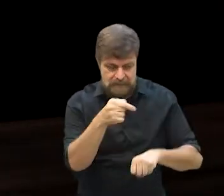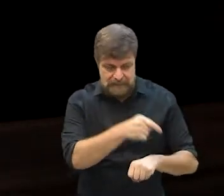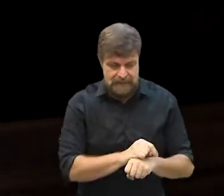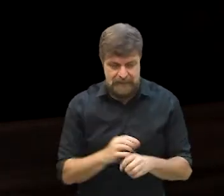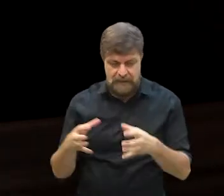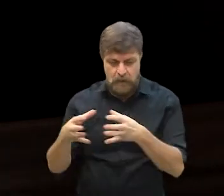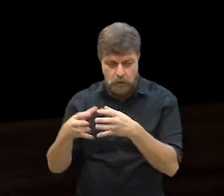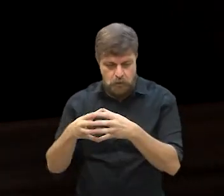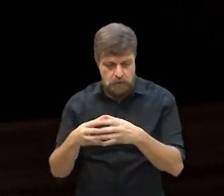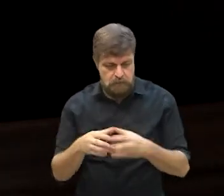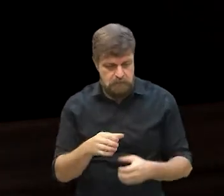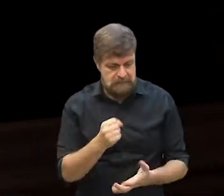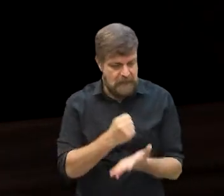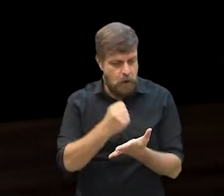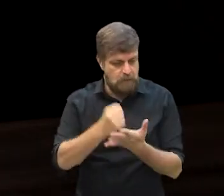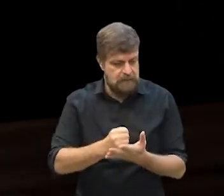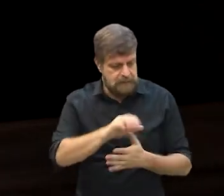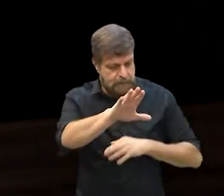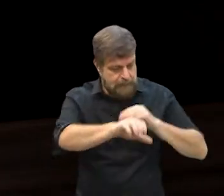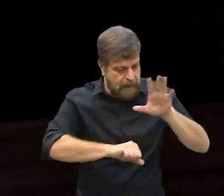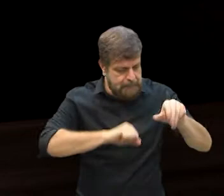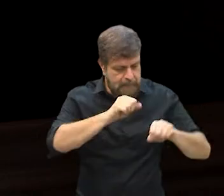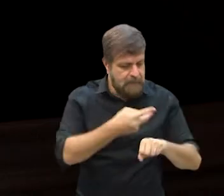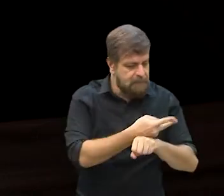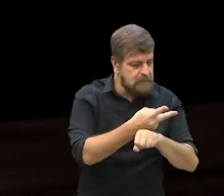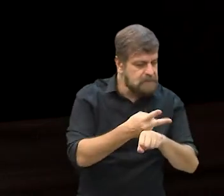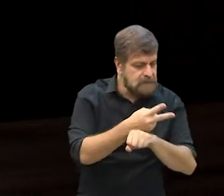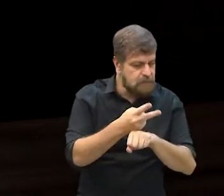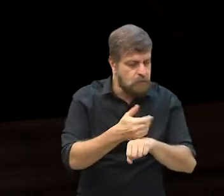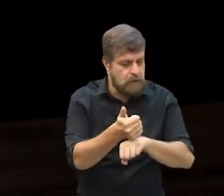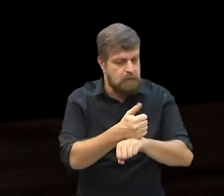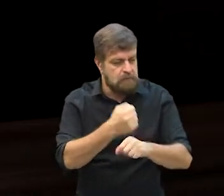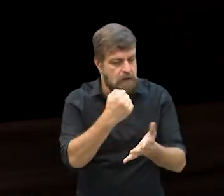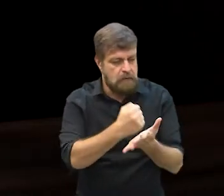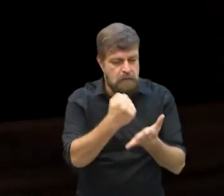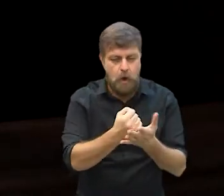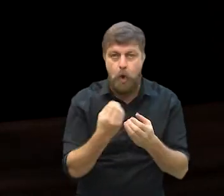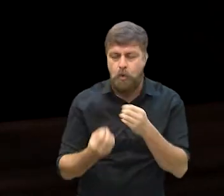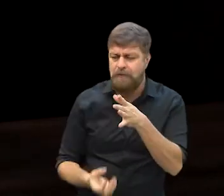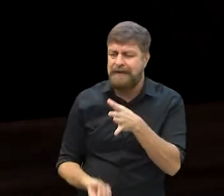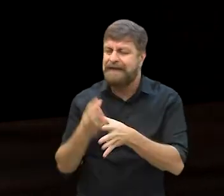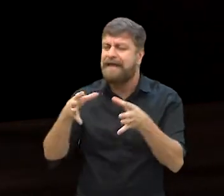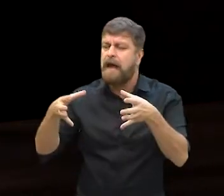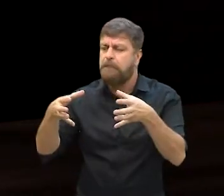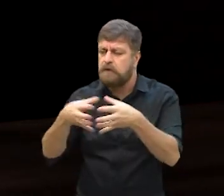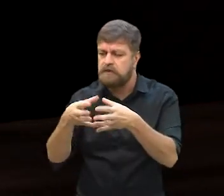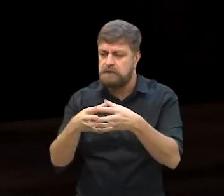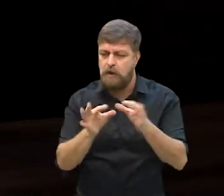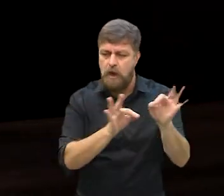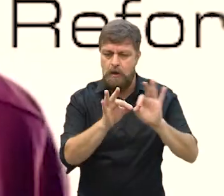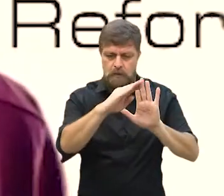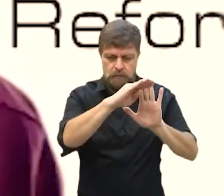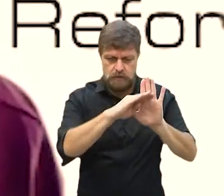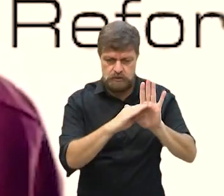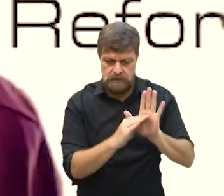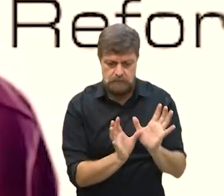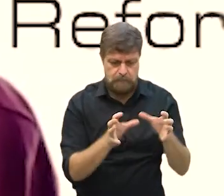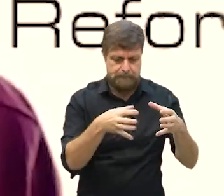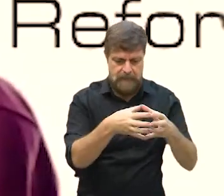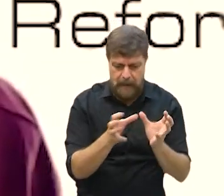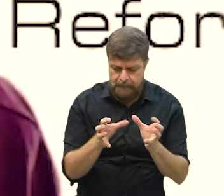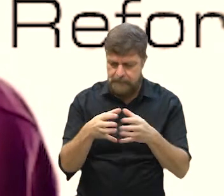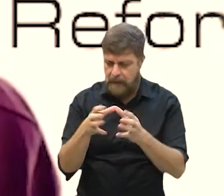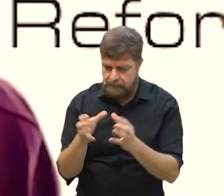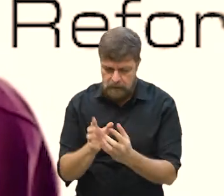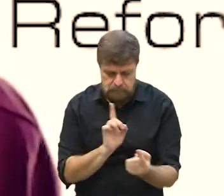naquele projeto. Eu queria que você explicasse como que é essa formação de equipe por projeto. Com todo esse tempo